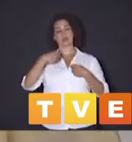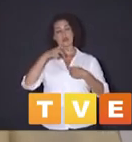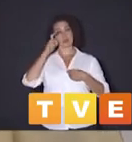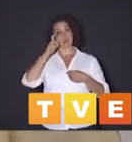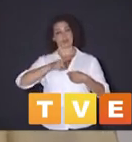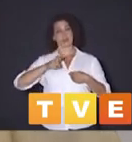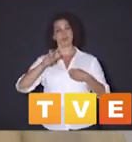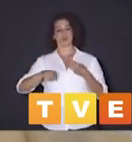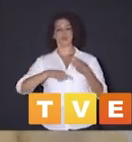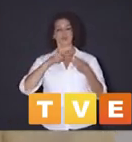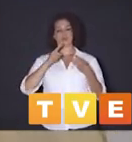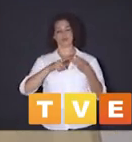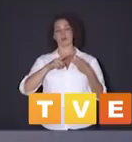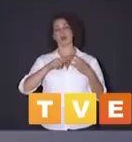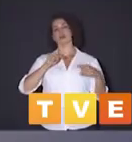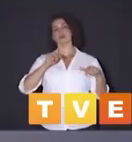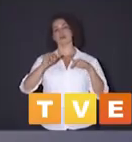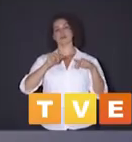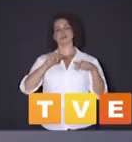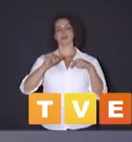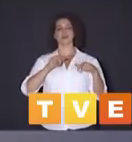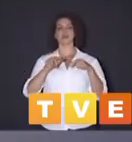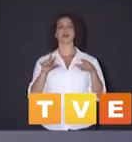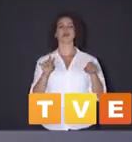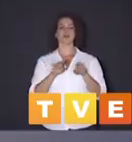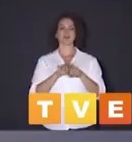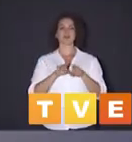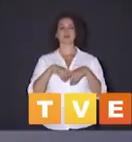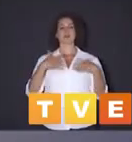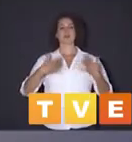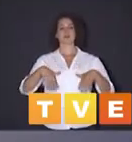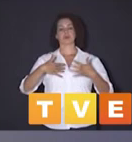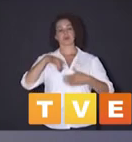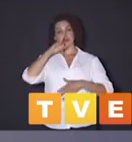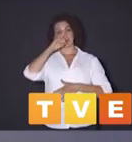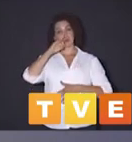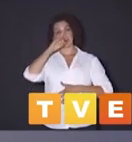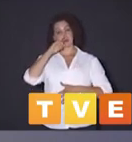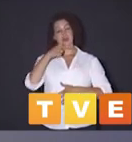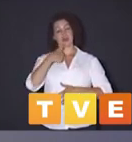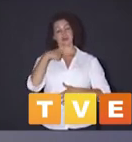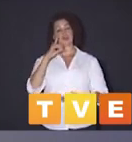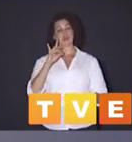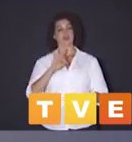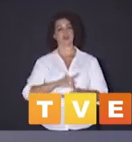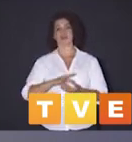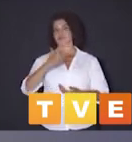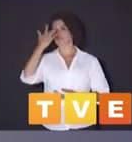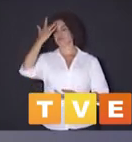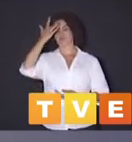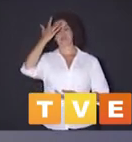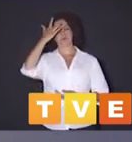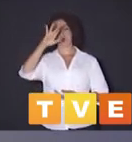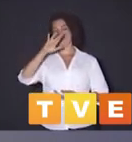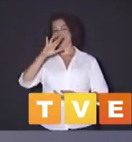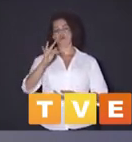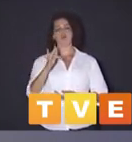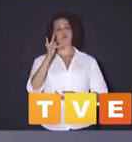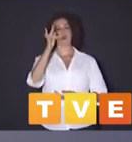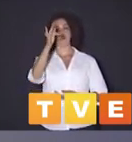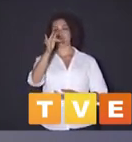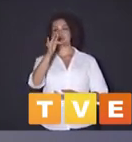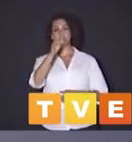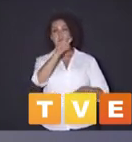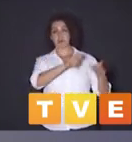essa questão do trabalho que também é extremamente perigosa saiu eu sinceramente não sei o que vai sobrar para as